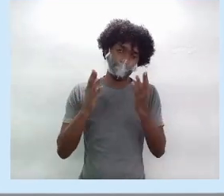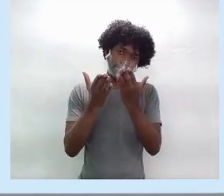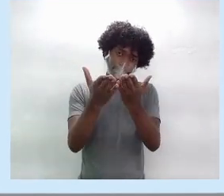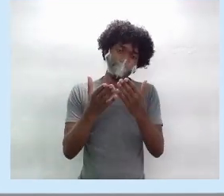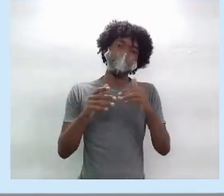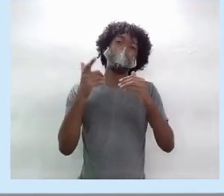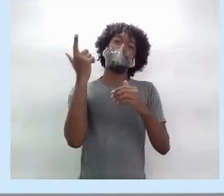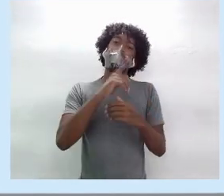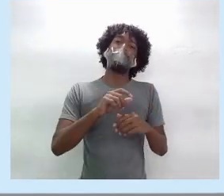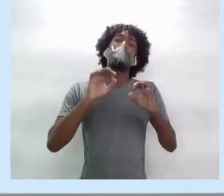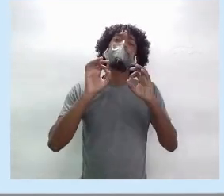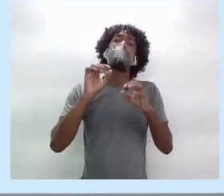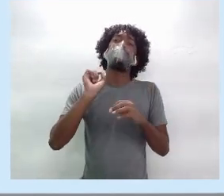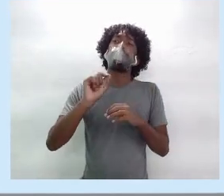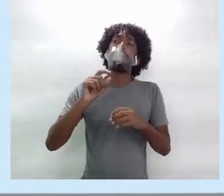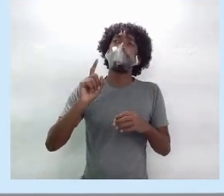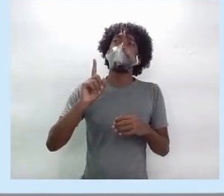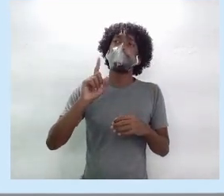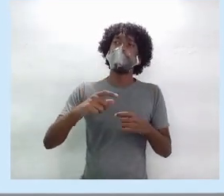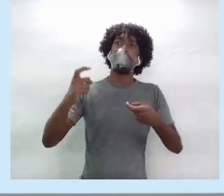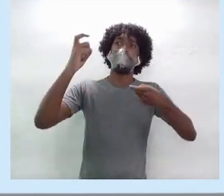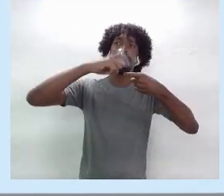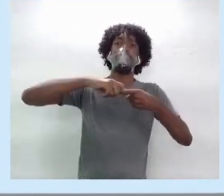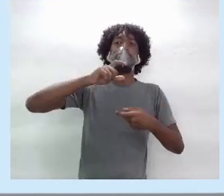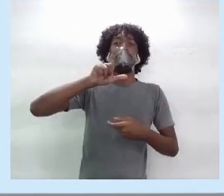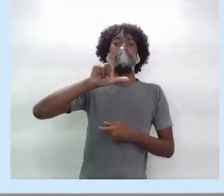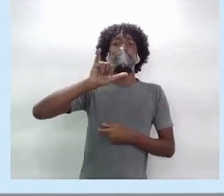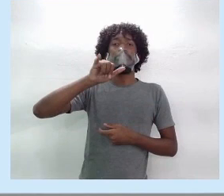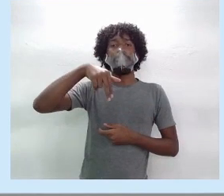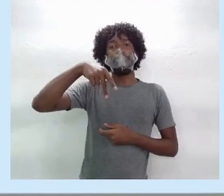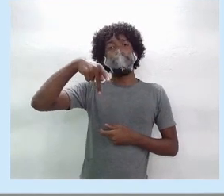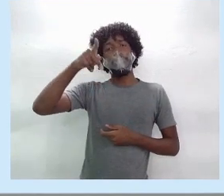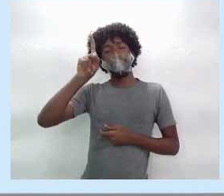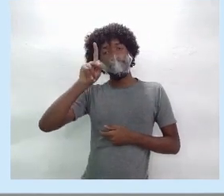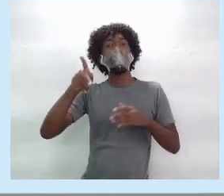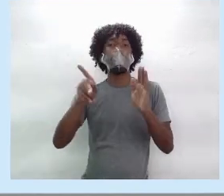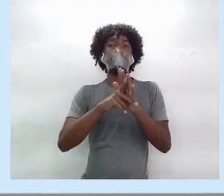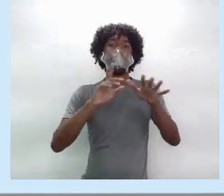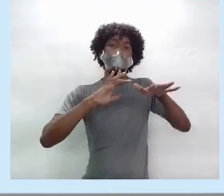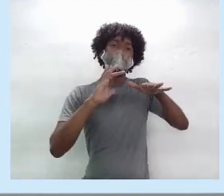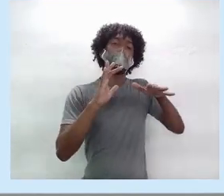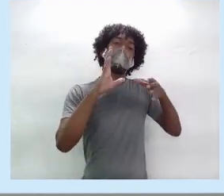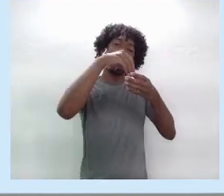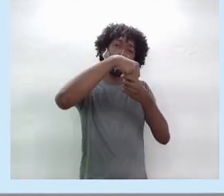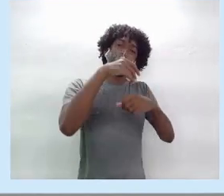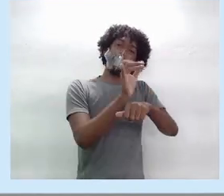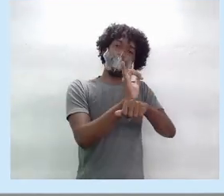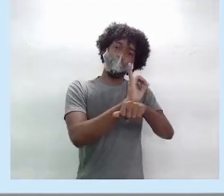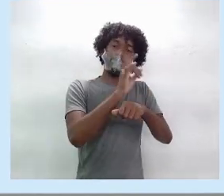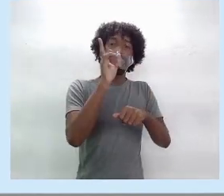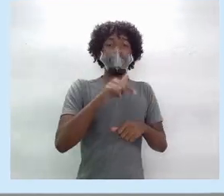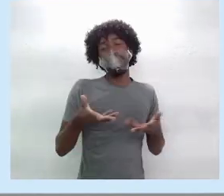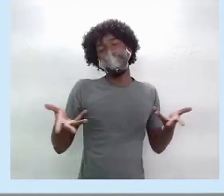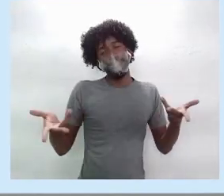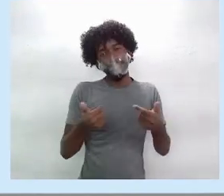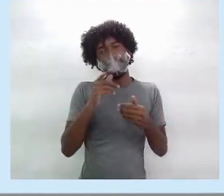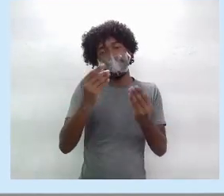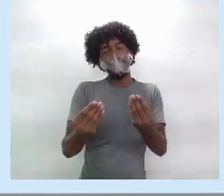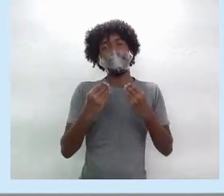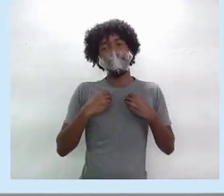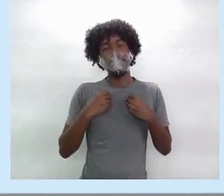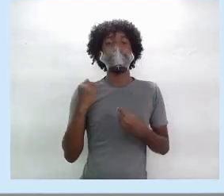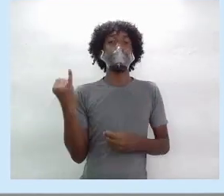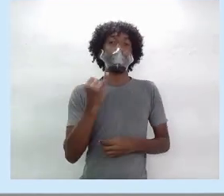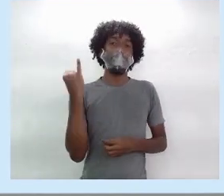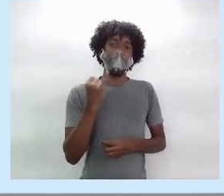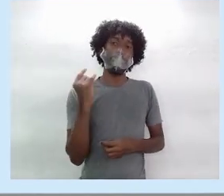lá aquele link lá no YouTube da aula do EducaPE, porque é muito importante para a gente,